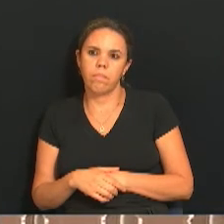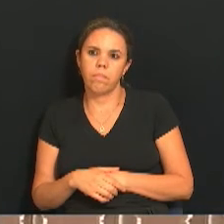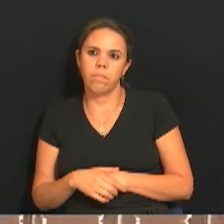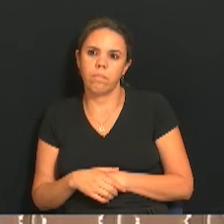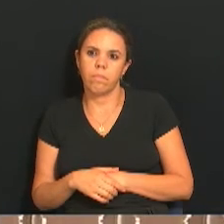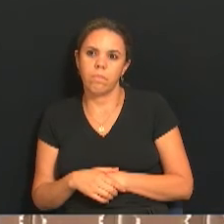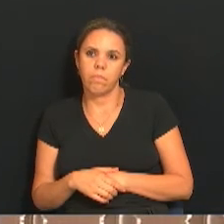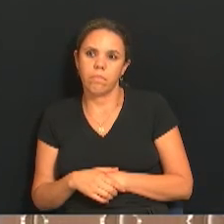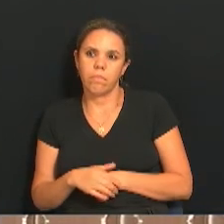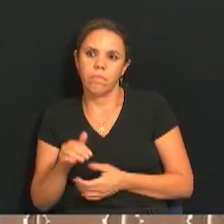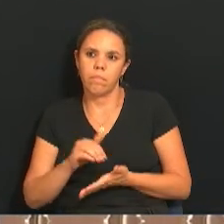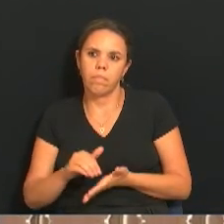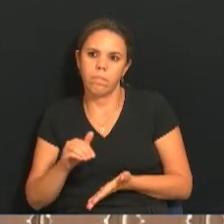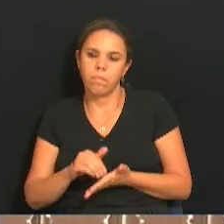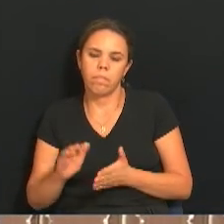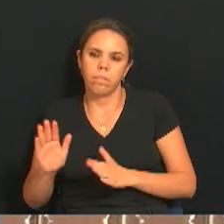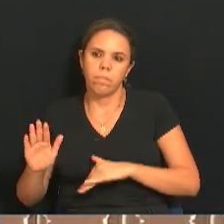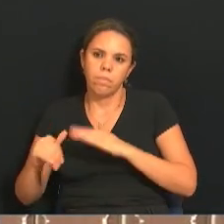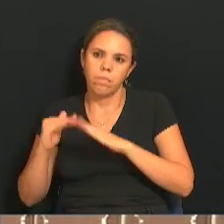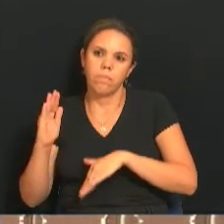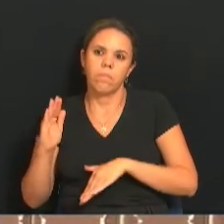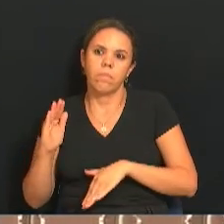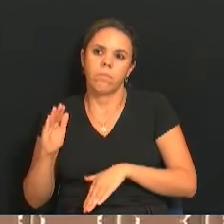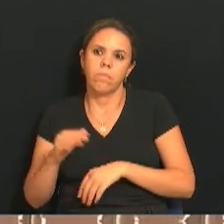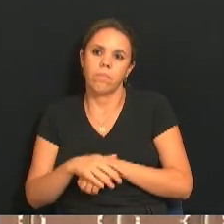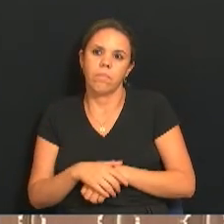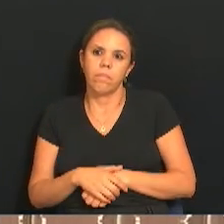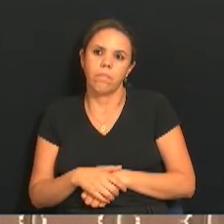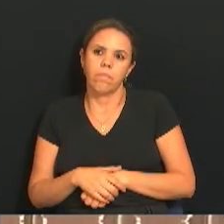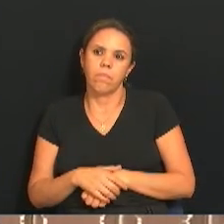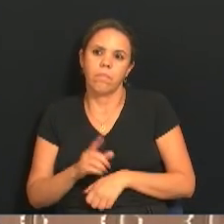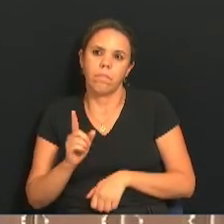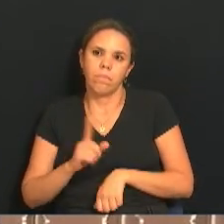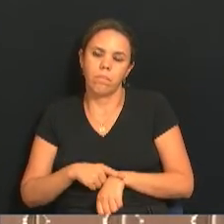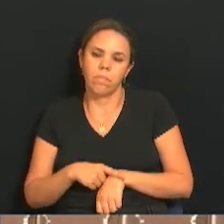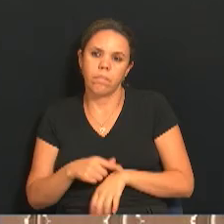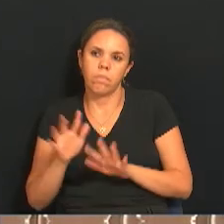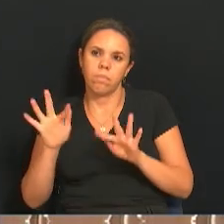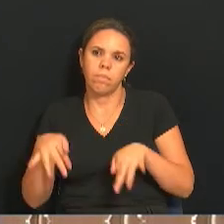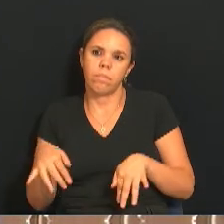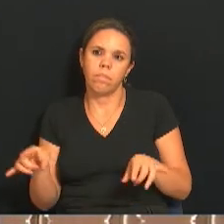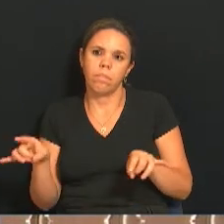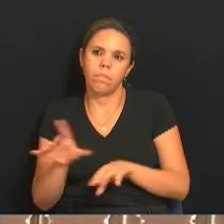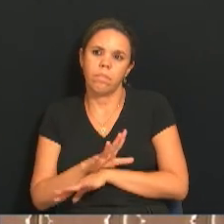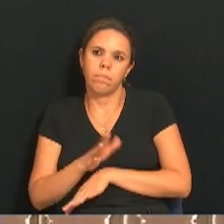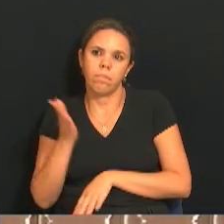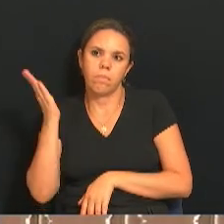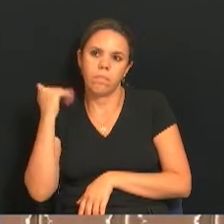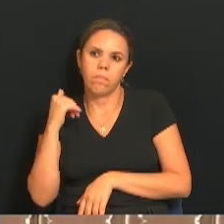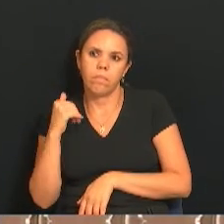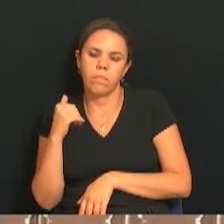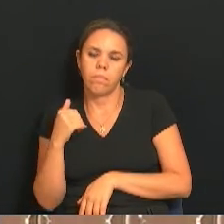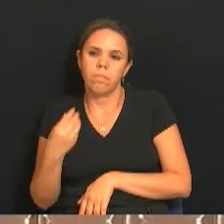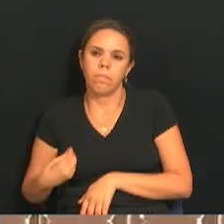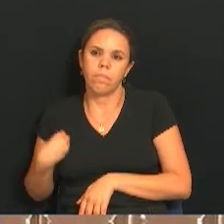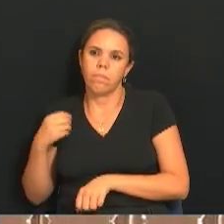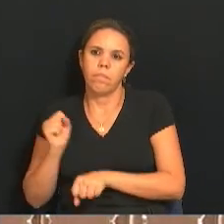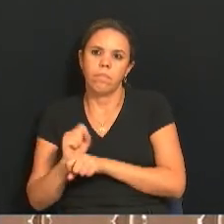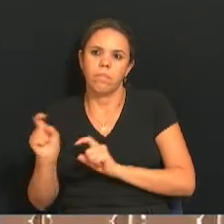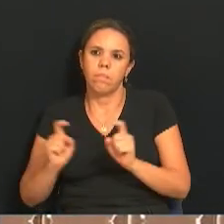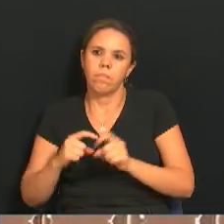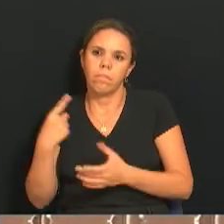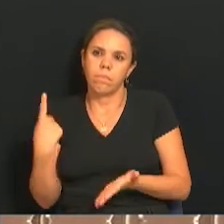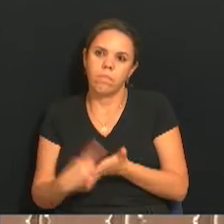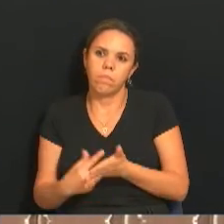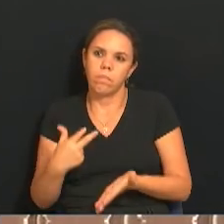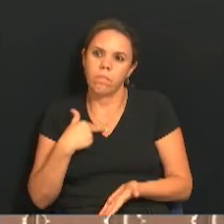nossa secretária de Desenvolvimento. Secretária, a gente está já quase finalizando. Eu sei que a senhora estava em reunião, em compromisso,